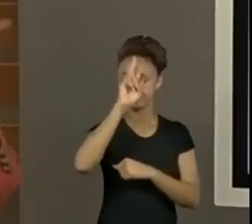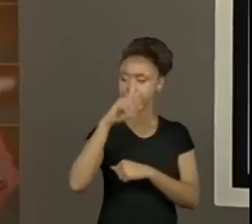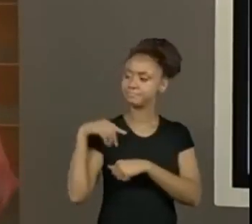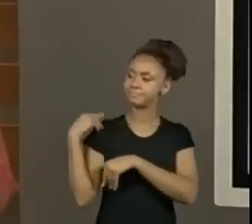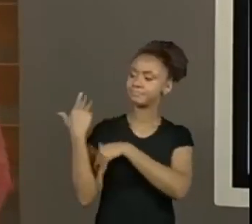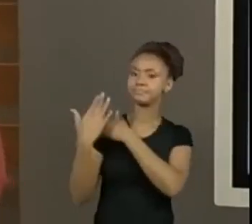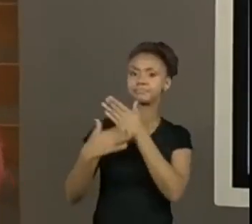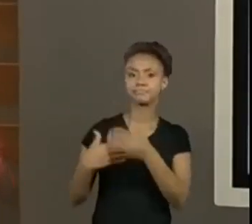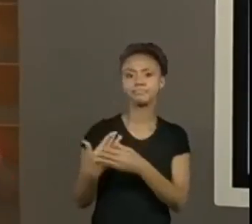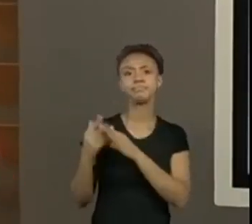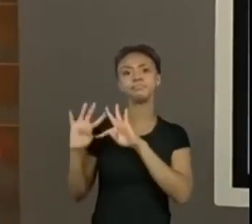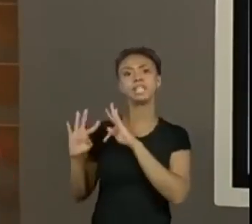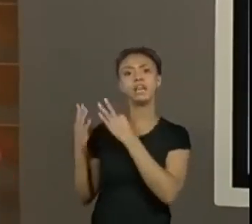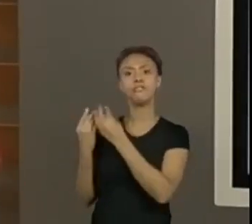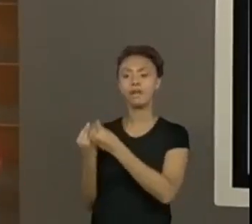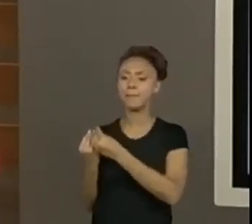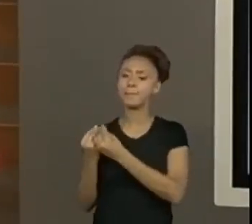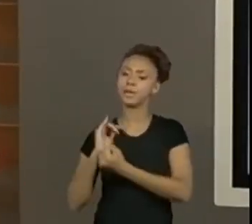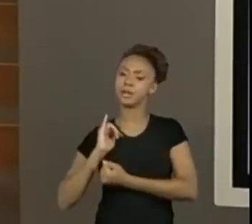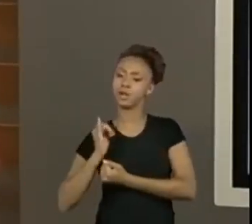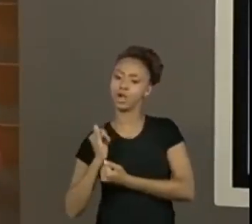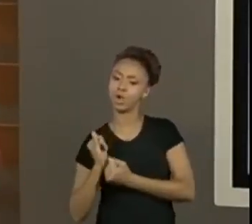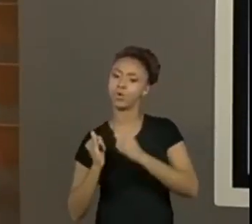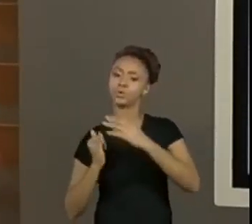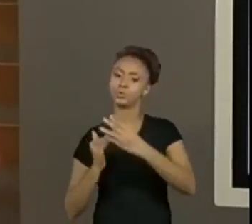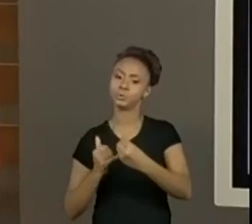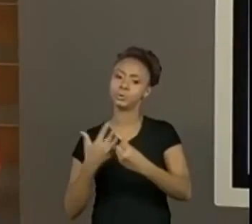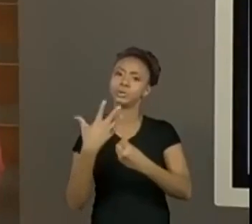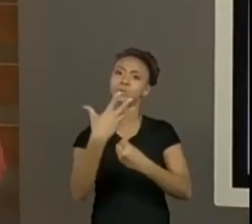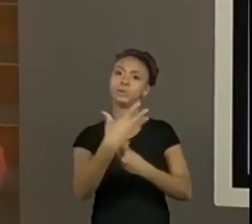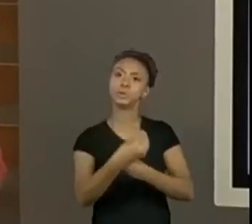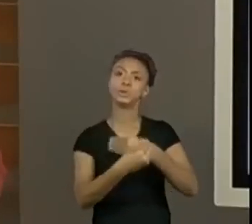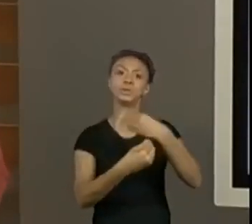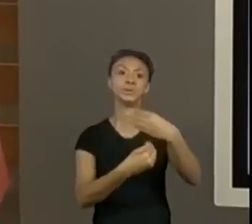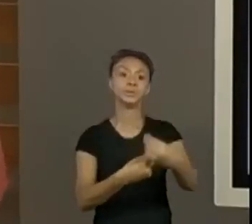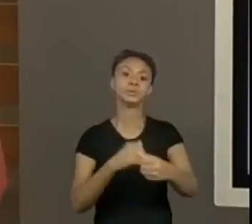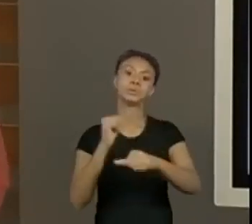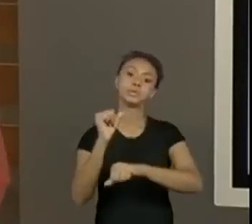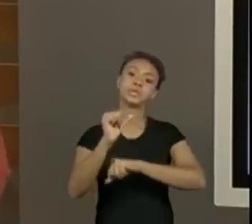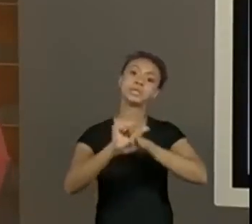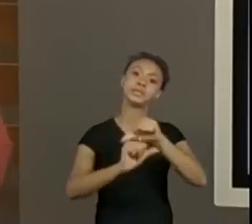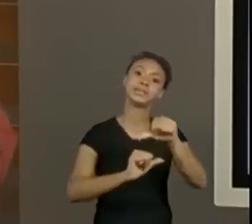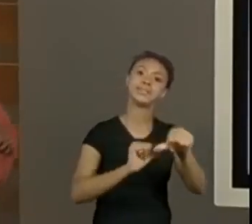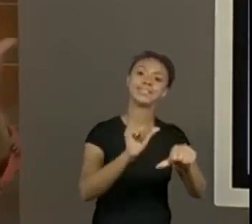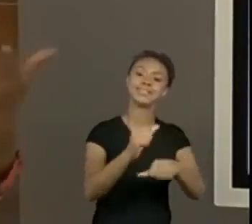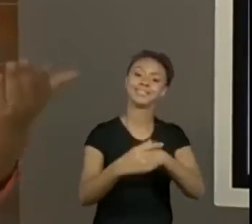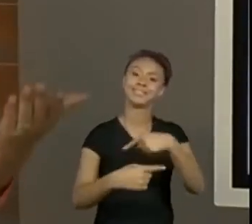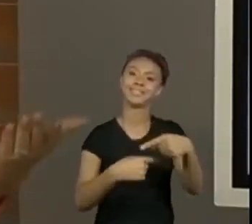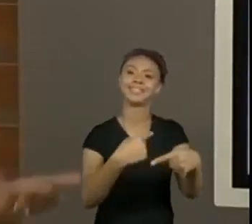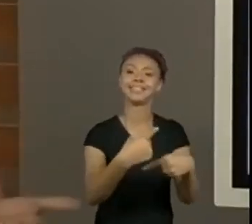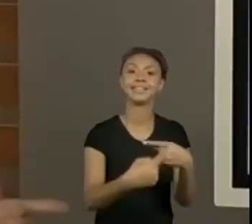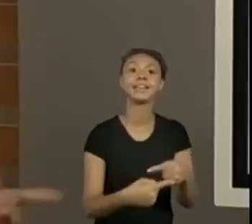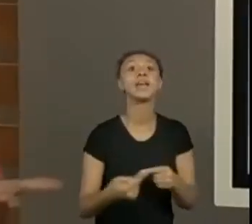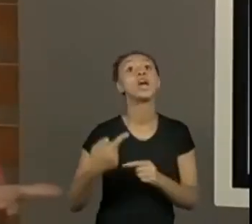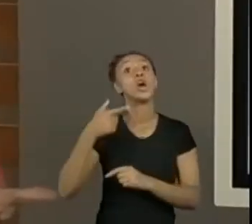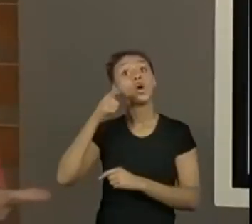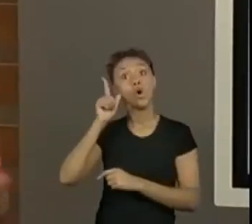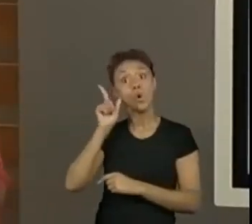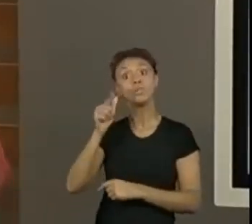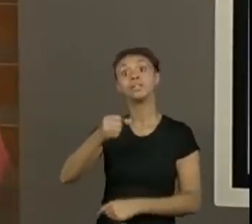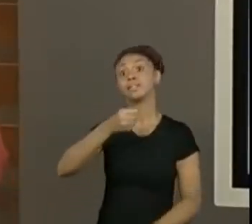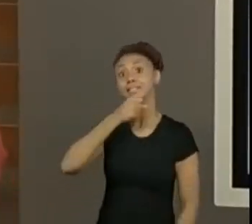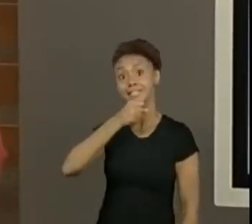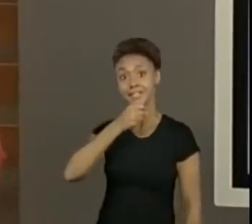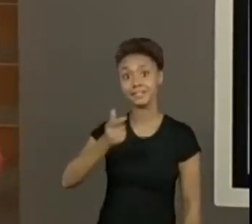brincadeiras passadas de geração para geração, elas vão mudando com o passar do tempo. Ontem eu trouxe uma entrevista para